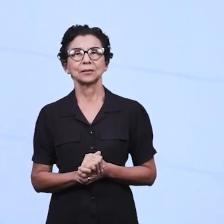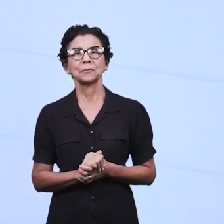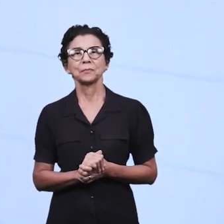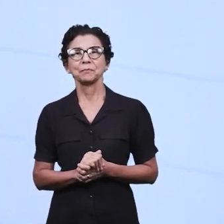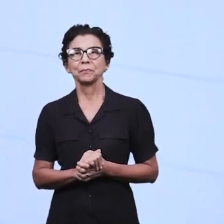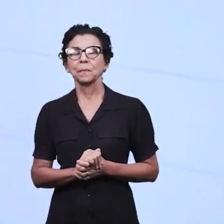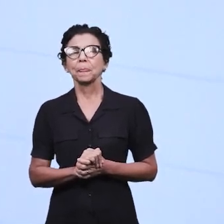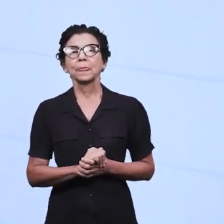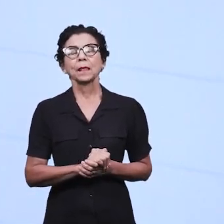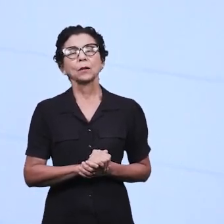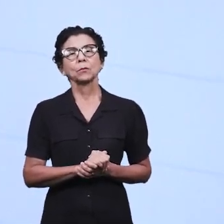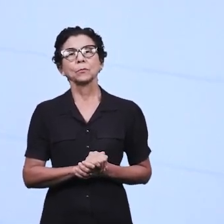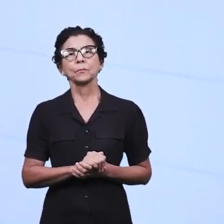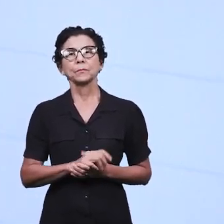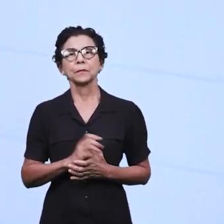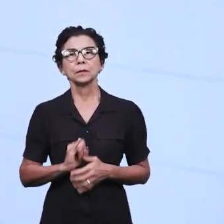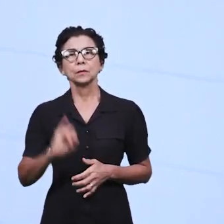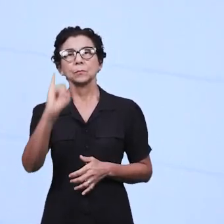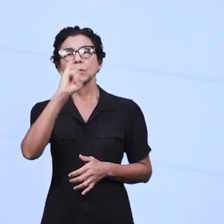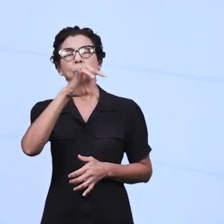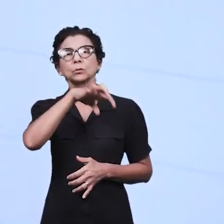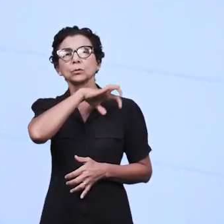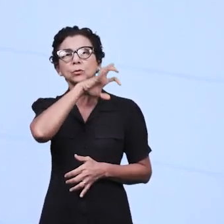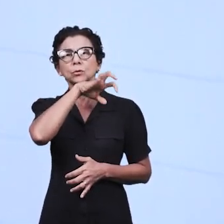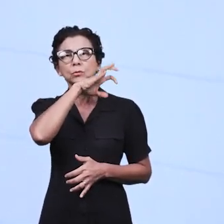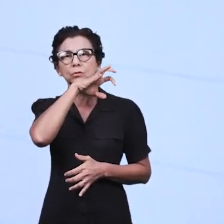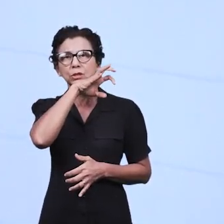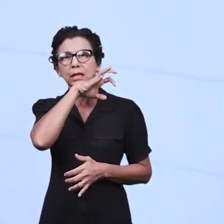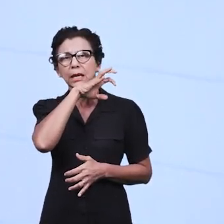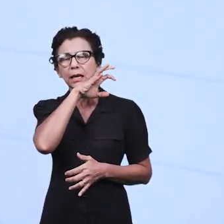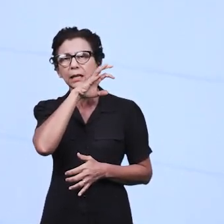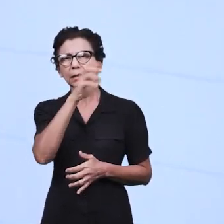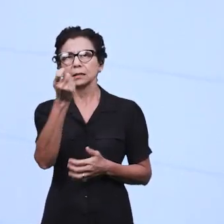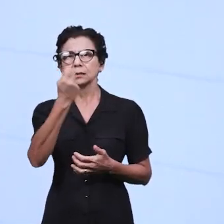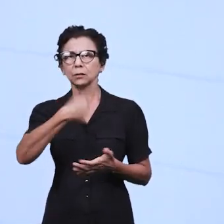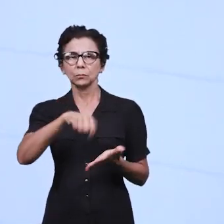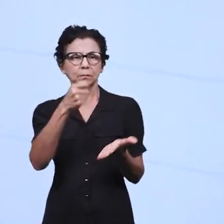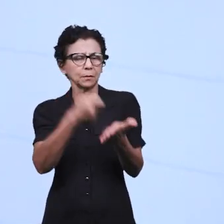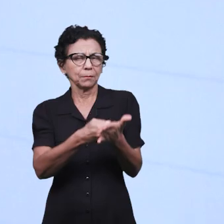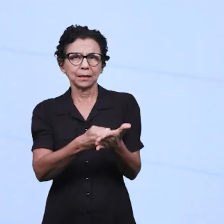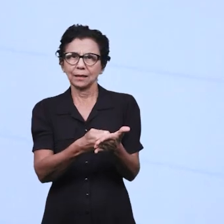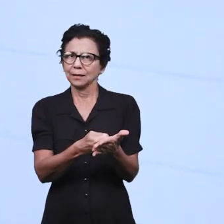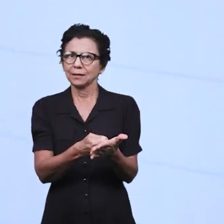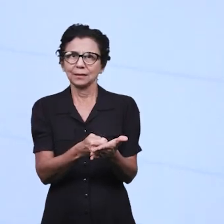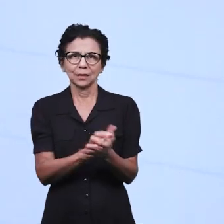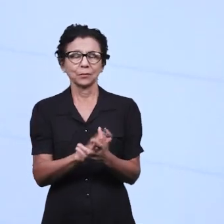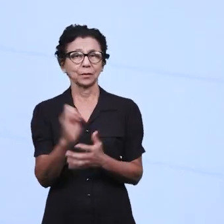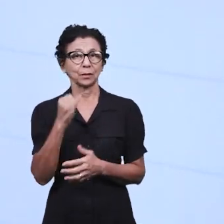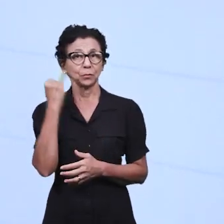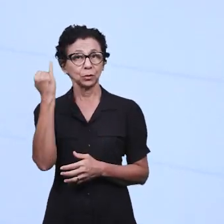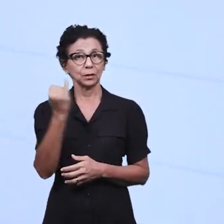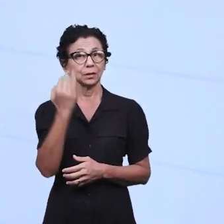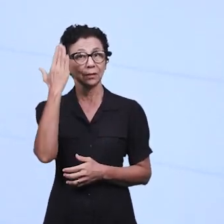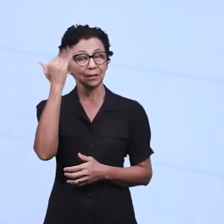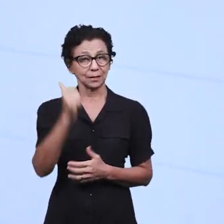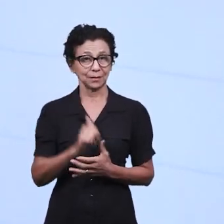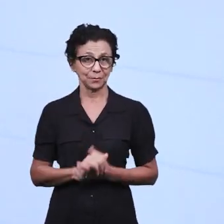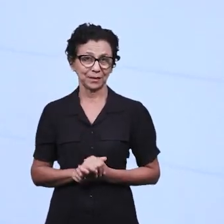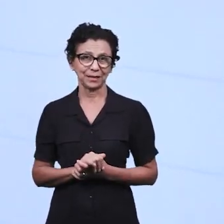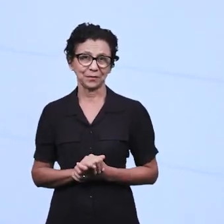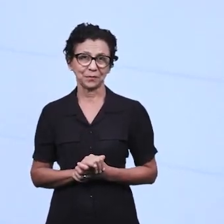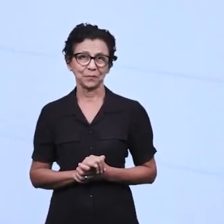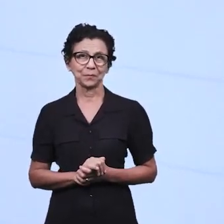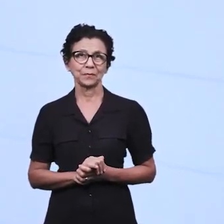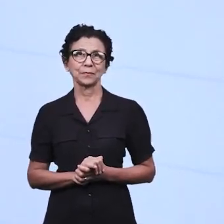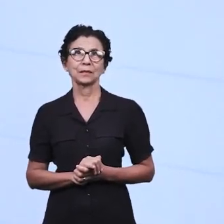Correto. Porque todas as pessoas que têm doenças graves e que são aposentadas, é importante saber disso, porque não basta ter a doença grave.